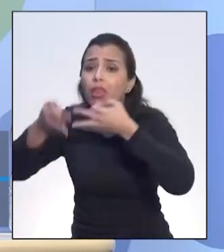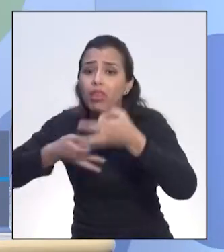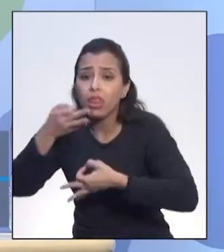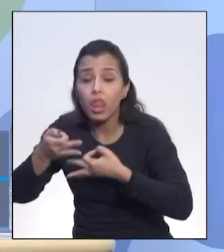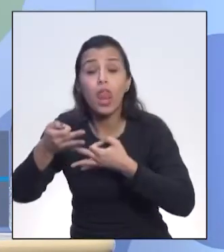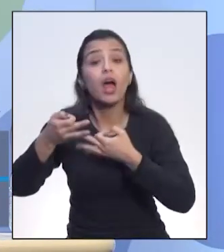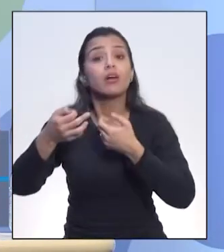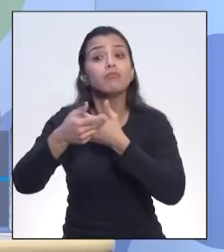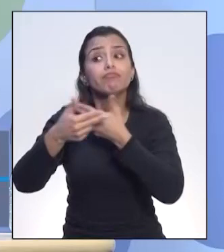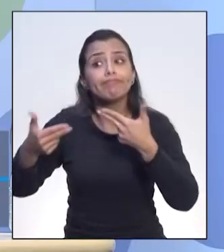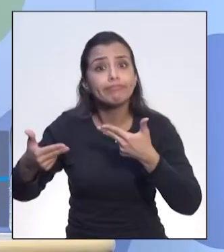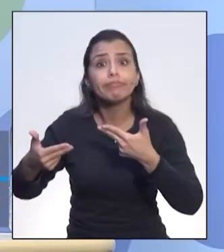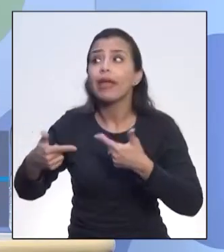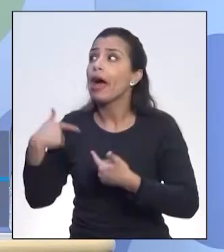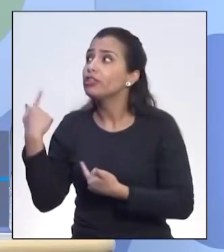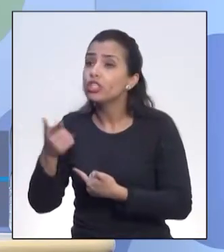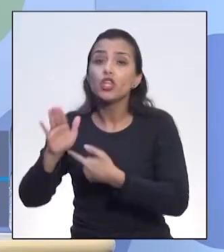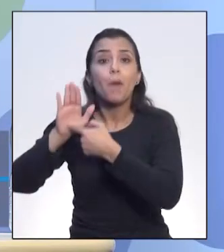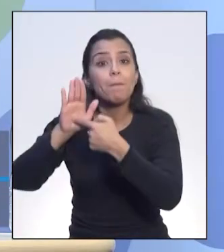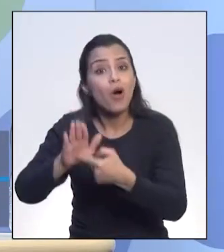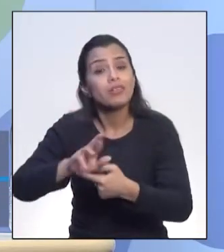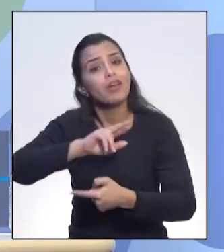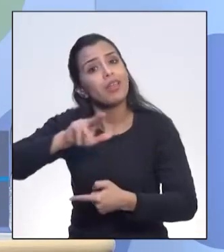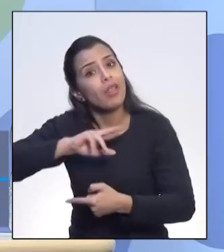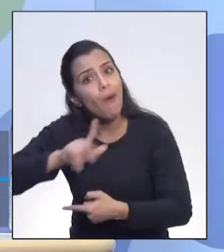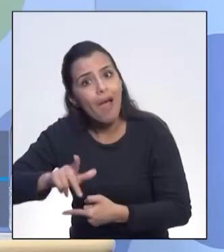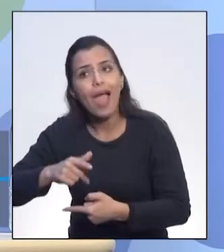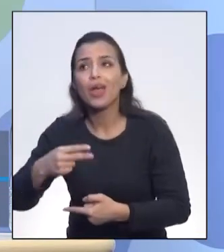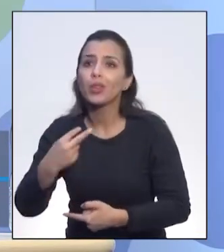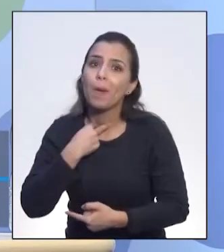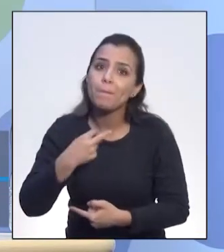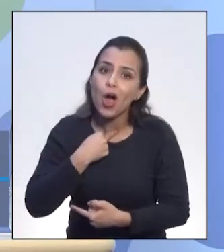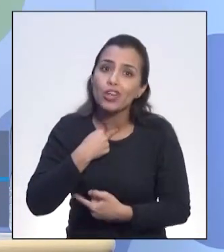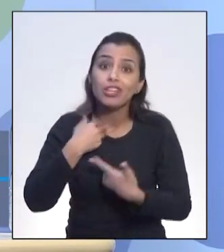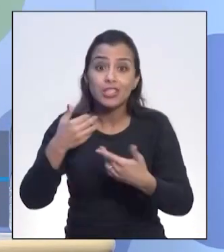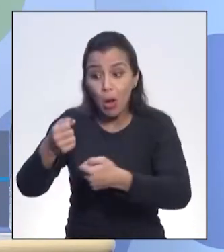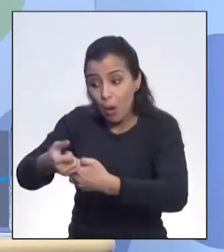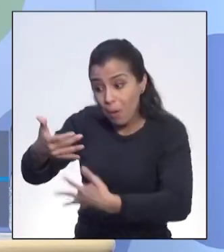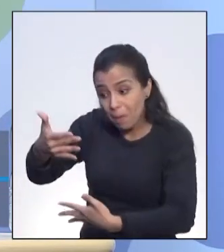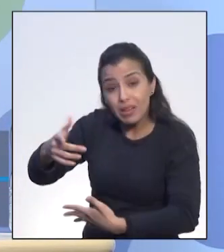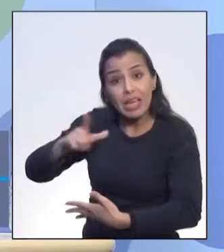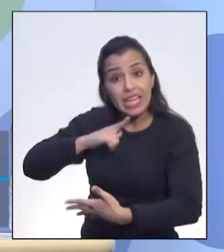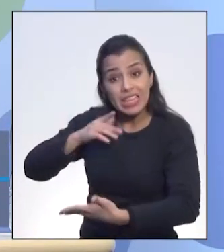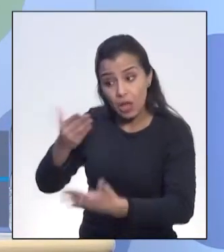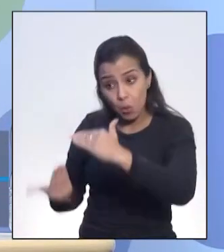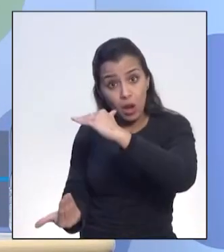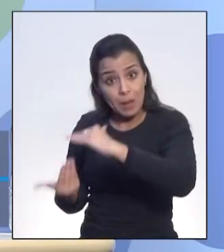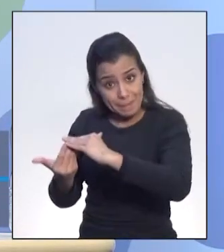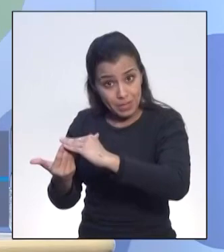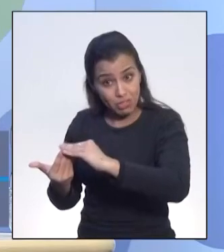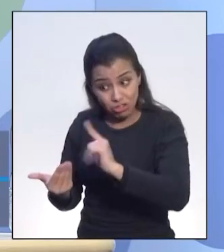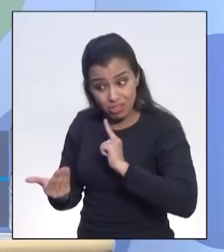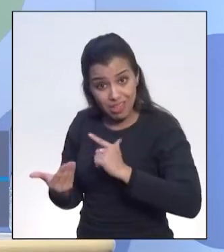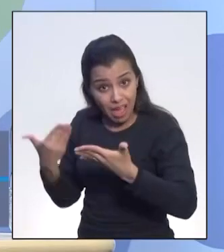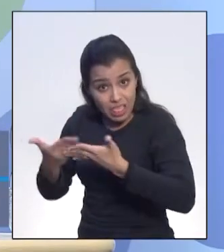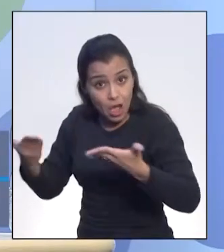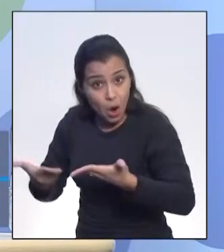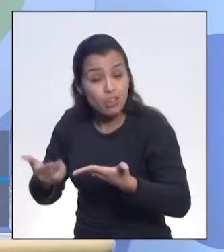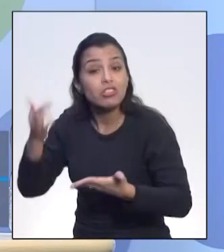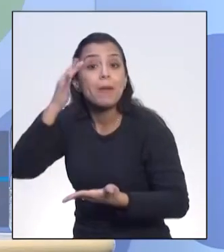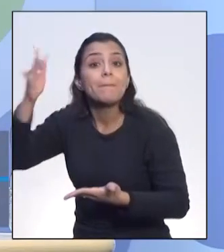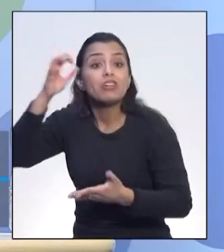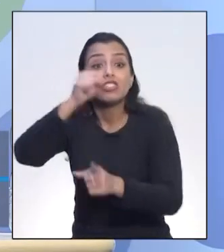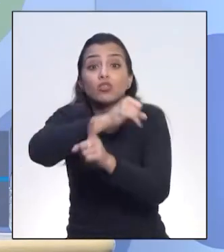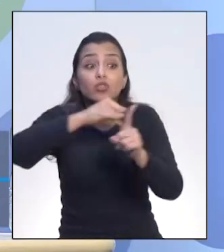Que mesmo a gente apresentando muitas vezes, essa fala continua. Então, se num chat que a gente tem um recorte, a gente vê isso, imagina numa